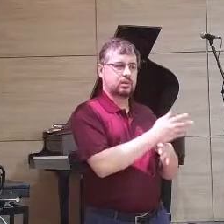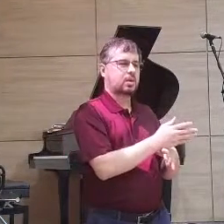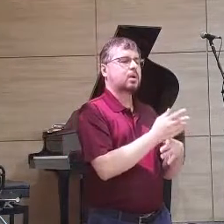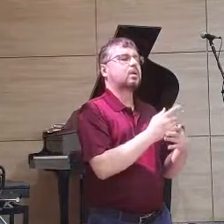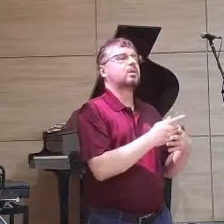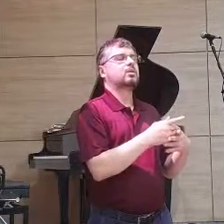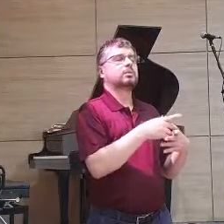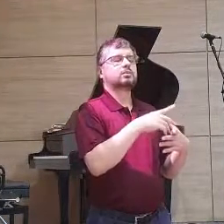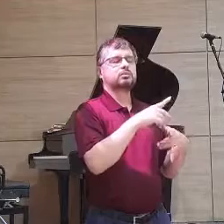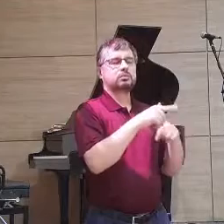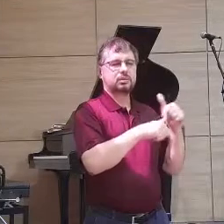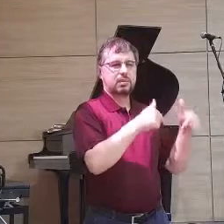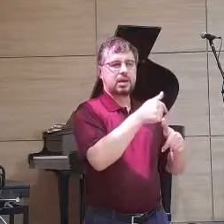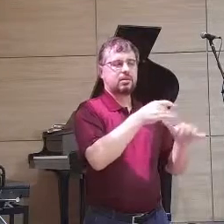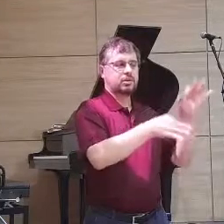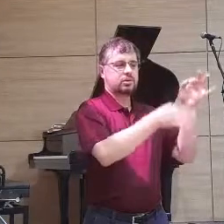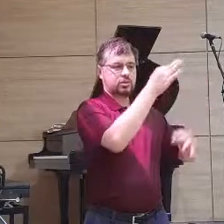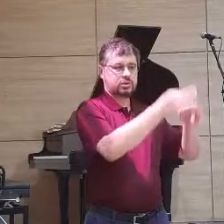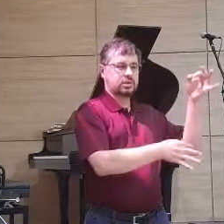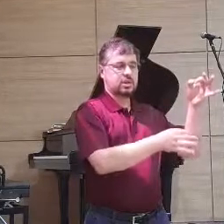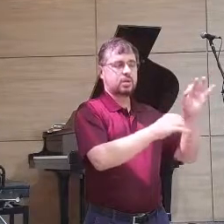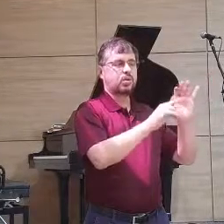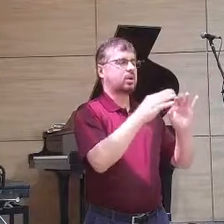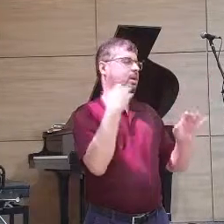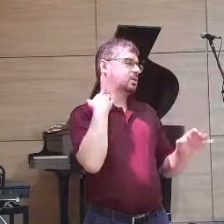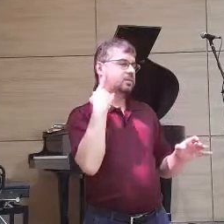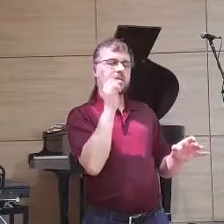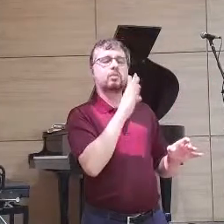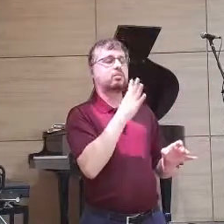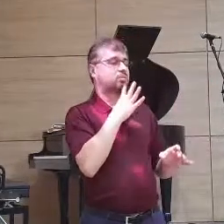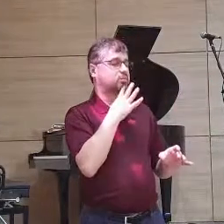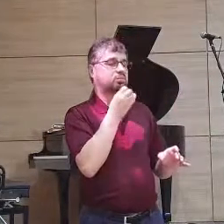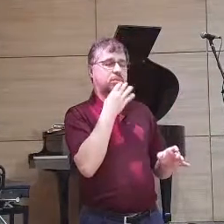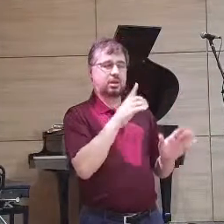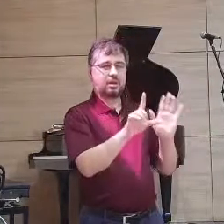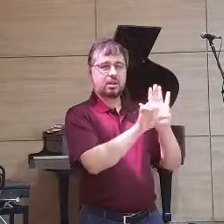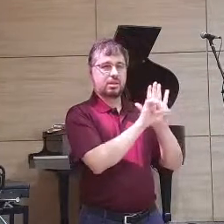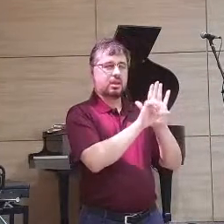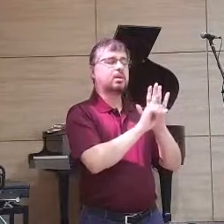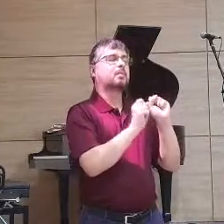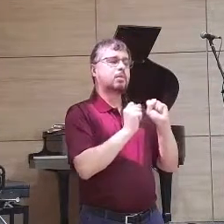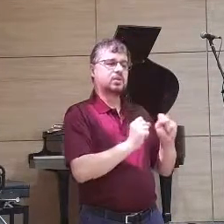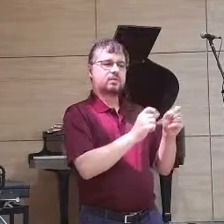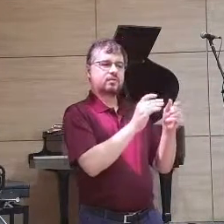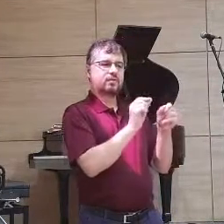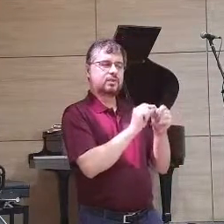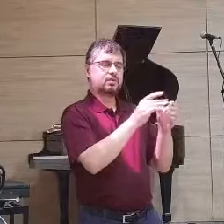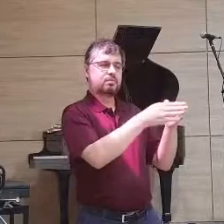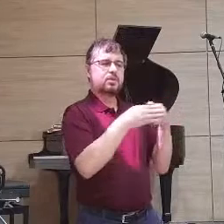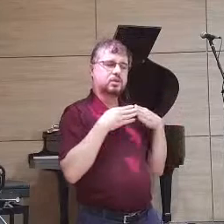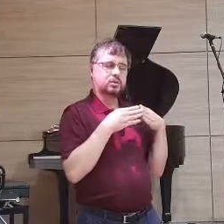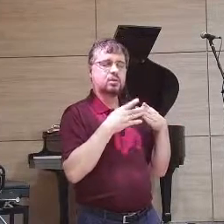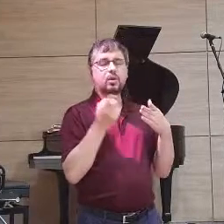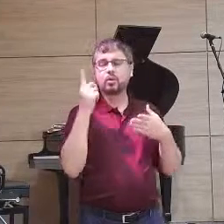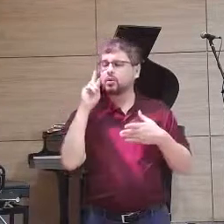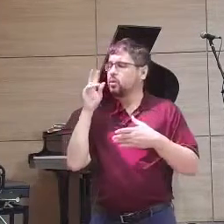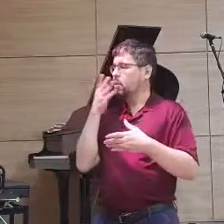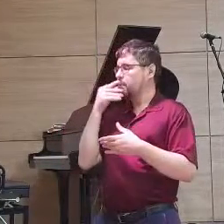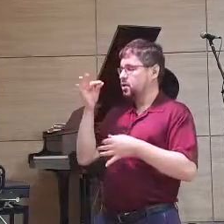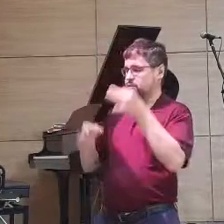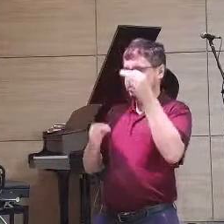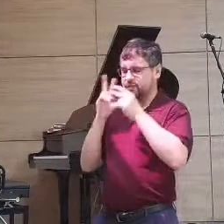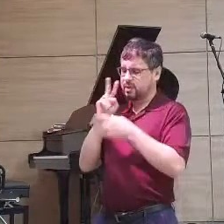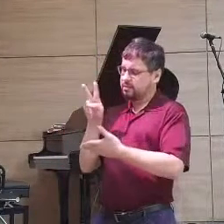com ação e nesse advogado não dominar bem a lei ele pode fazer um pedido que ao chegar na mão do juiz